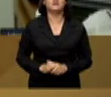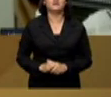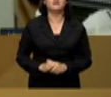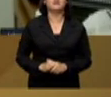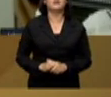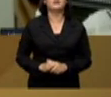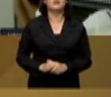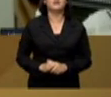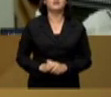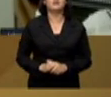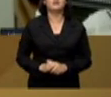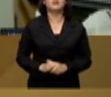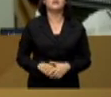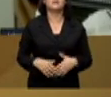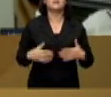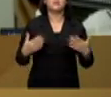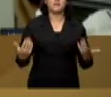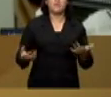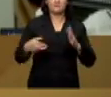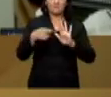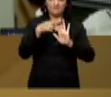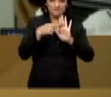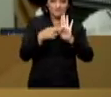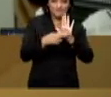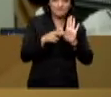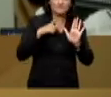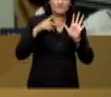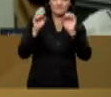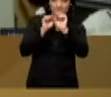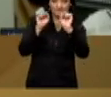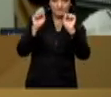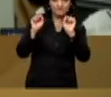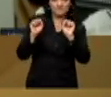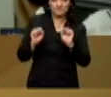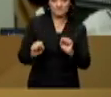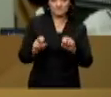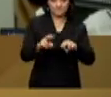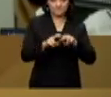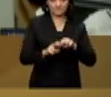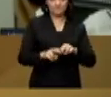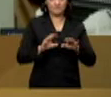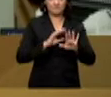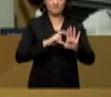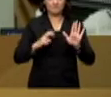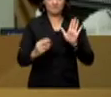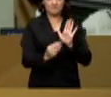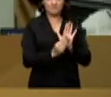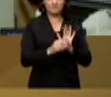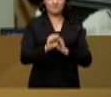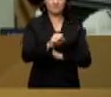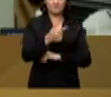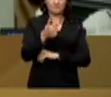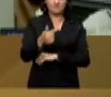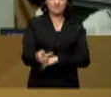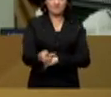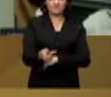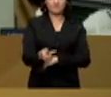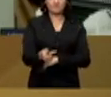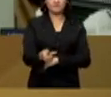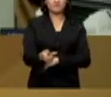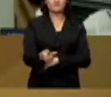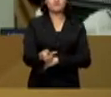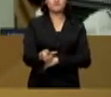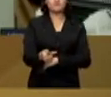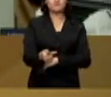corolário lógico da nova sistemática inaugurada pela emenda constitucional 87, justamente por guardar a